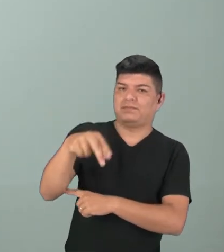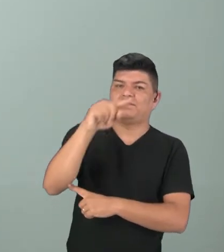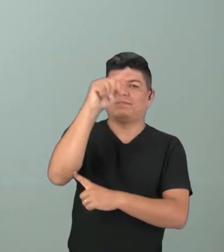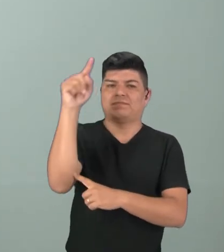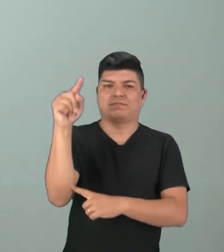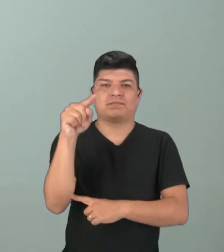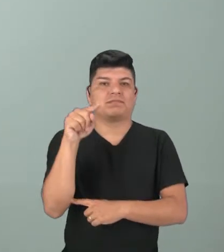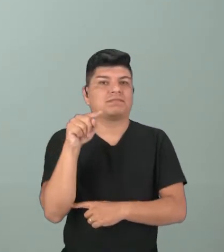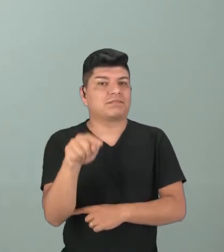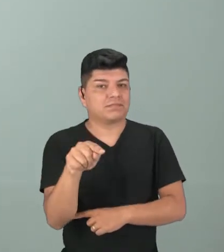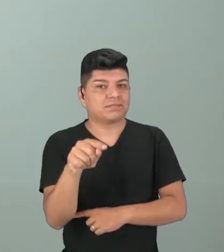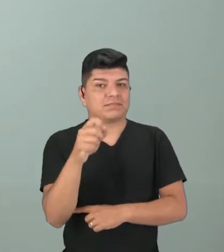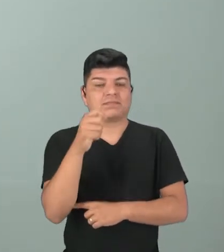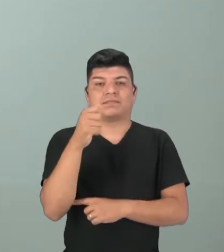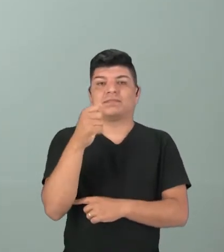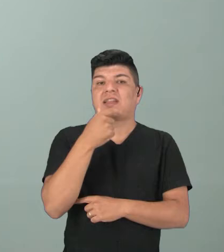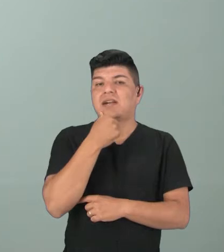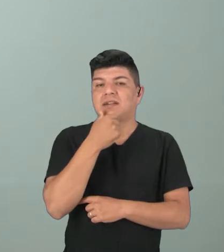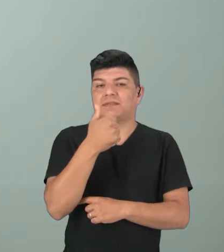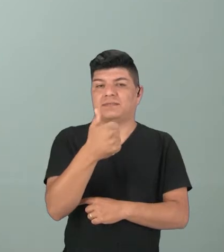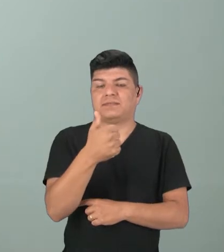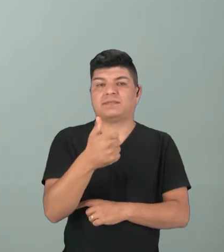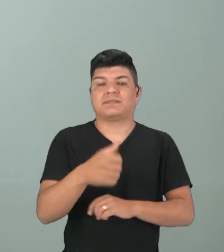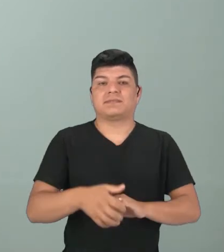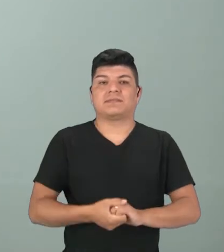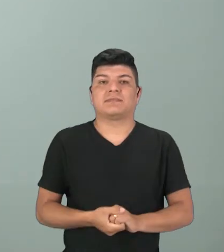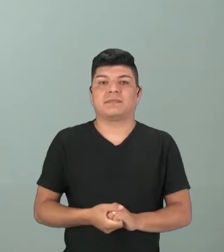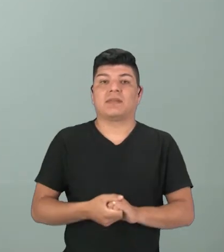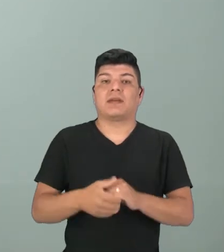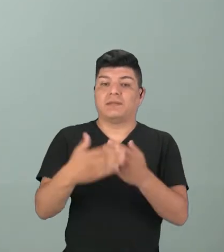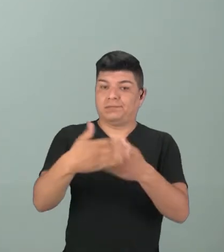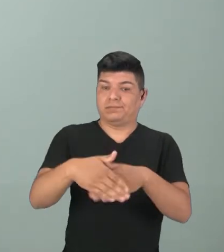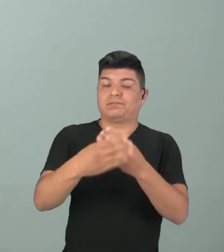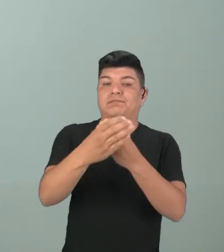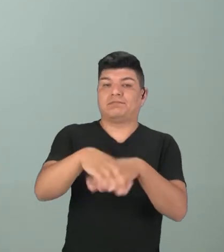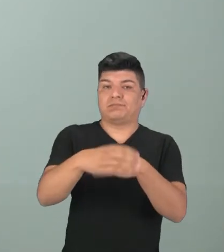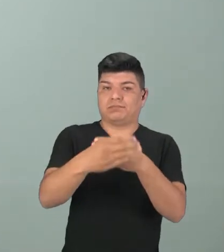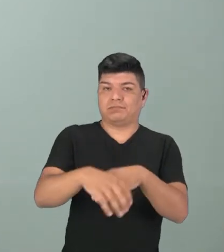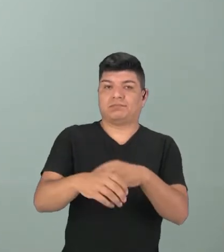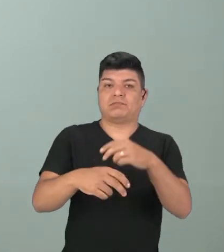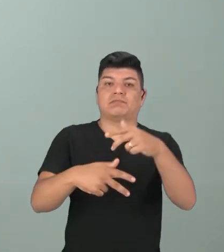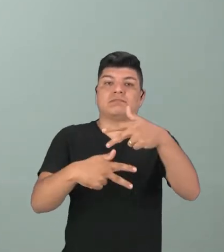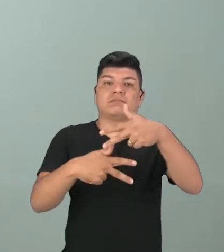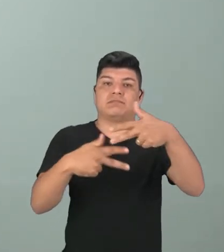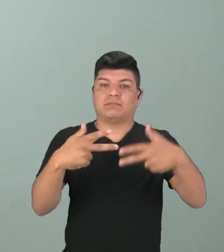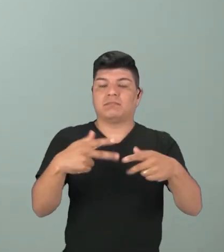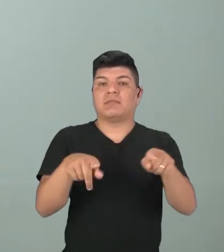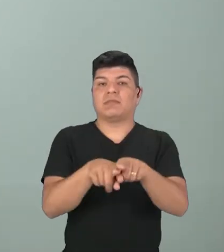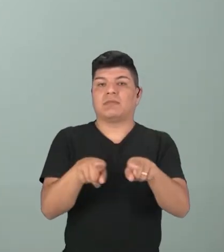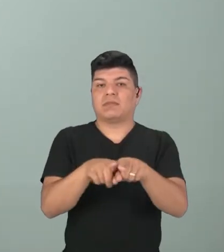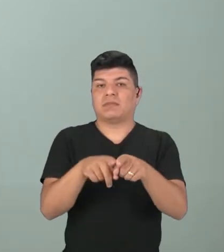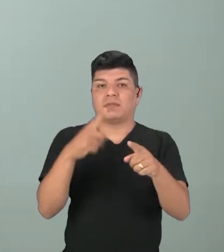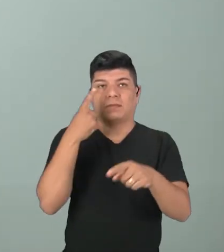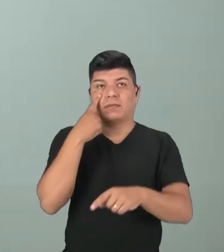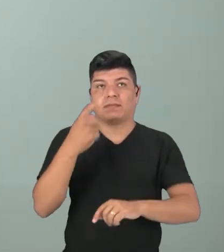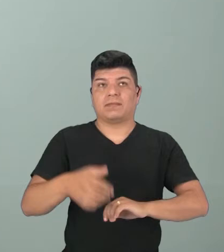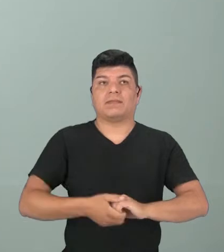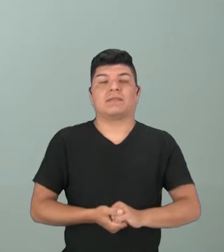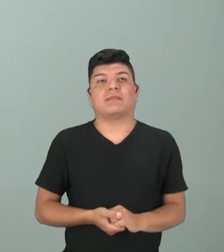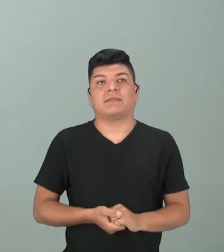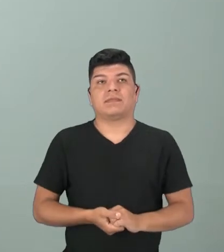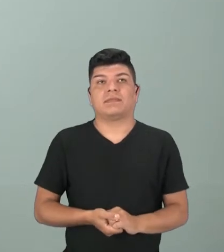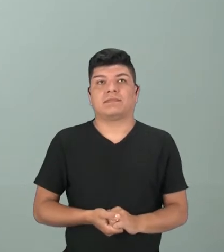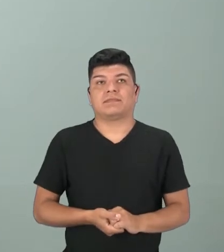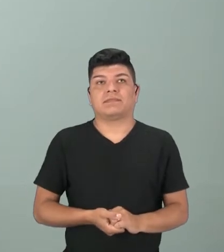pouquinho sobre os pronomes interrogativos em inglês, ok? Cai em prova de concurso, cai no Enem, então é bom a gente prestar bastante atenção.